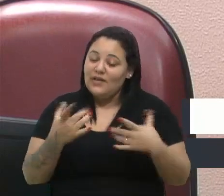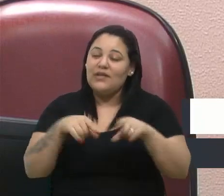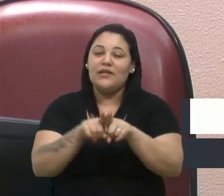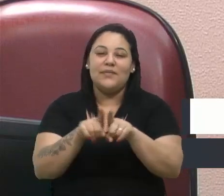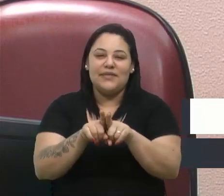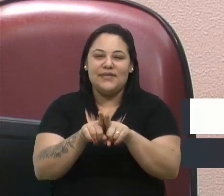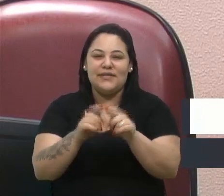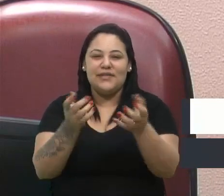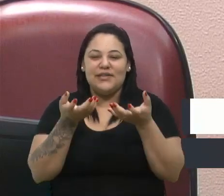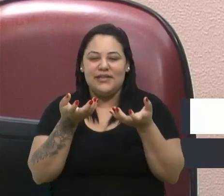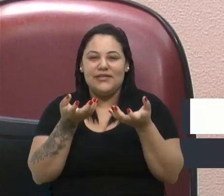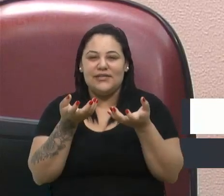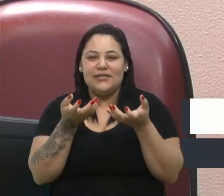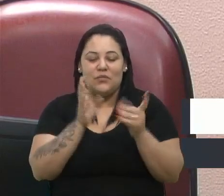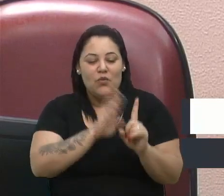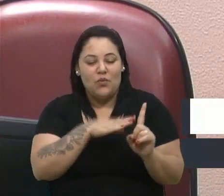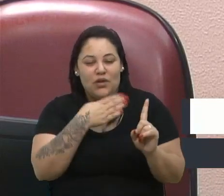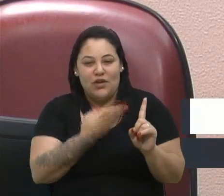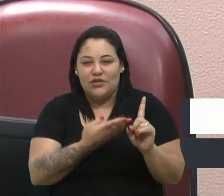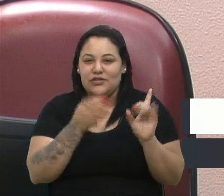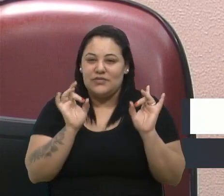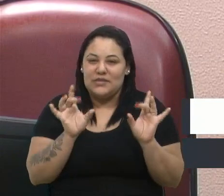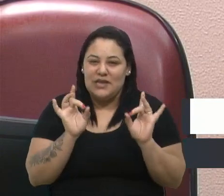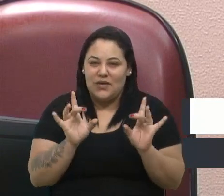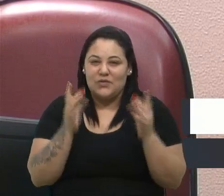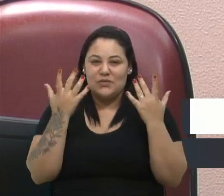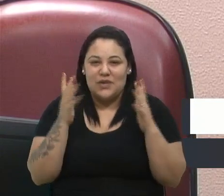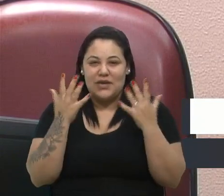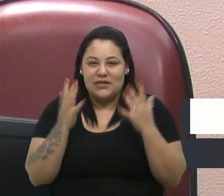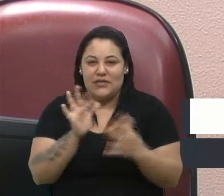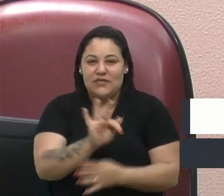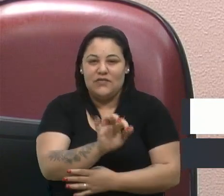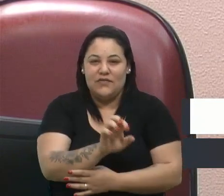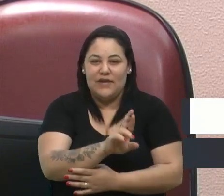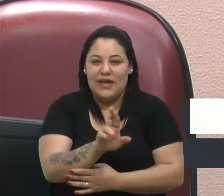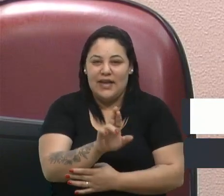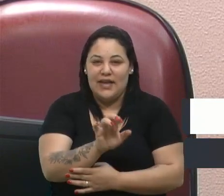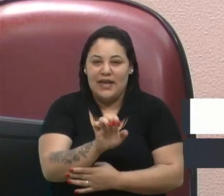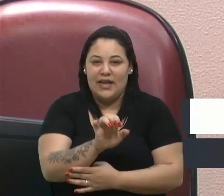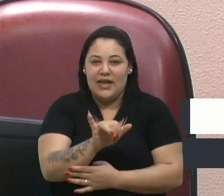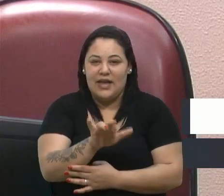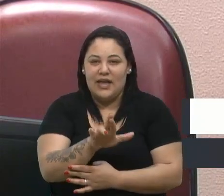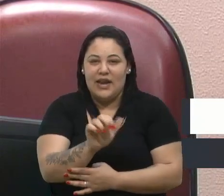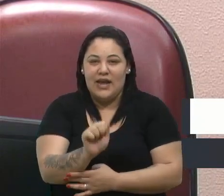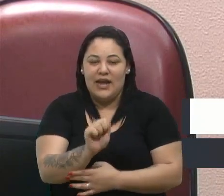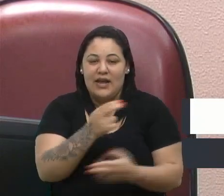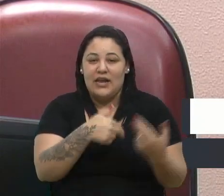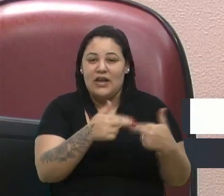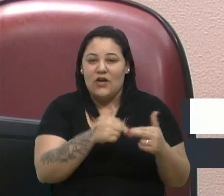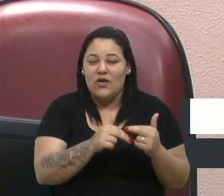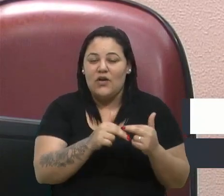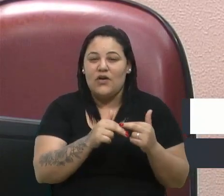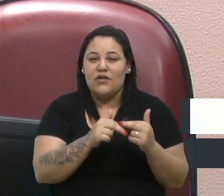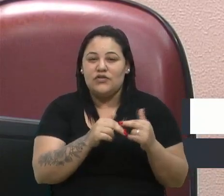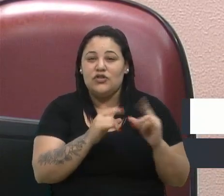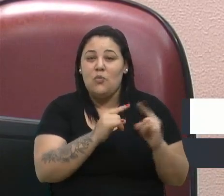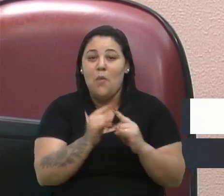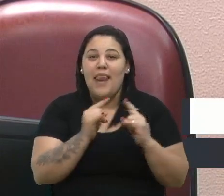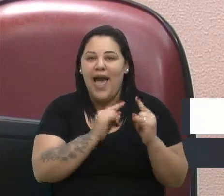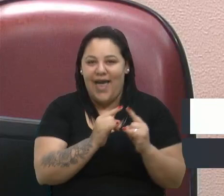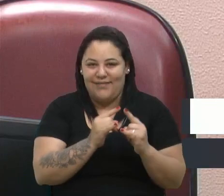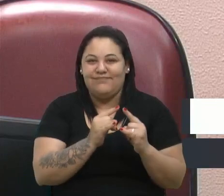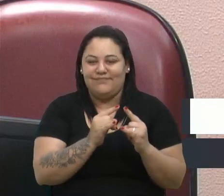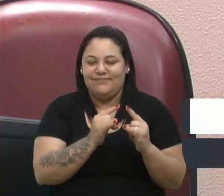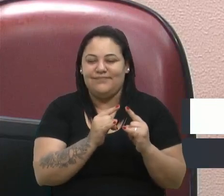fazer uma homenagem, um voto de congratulação à Ferreira Negócios Imobiliários, que está fazendo 10 anos, em nome do